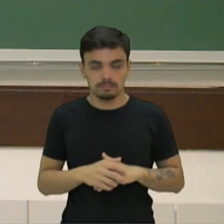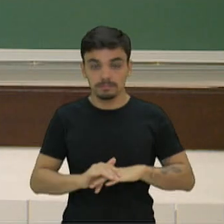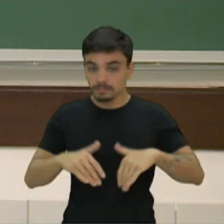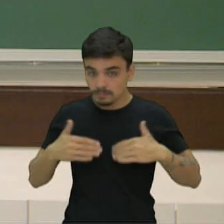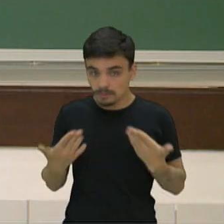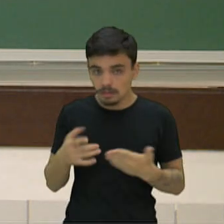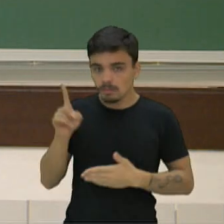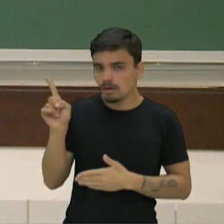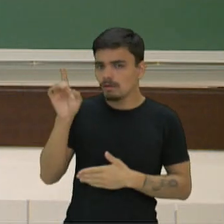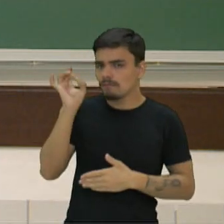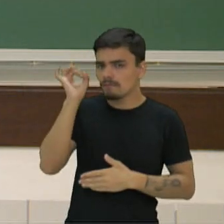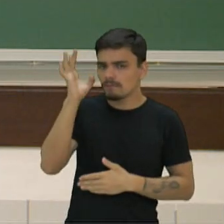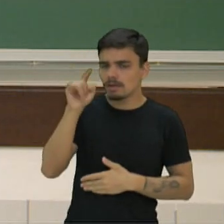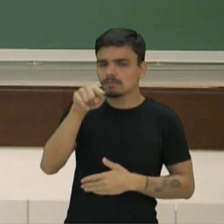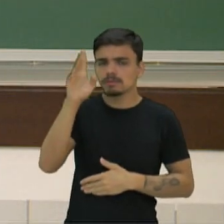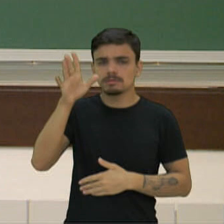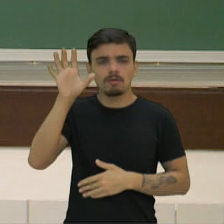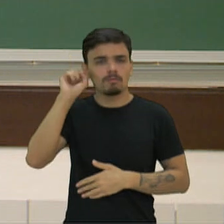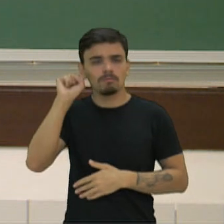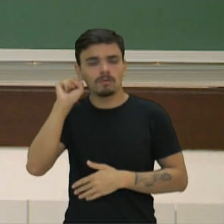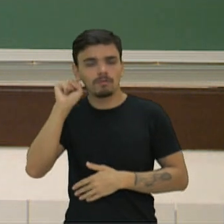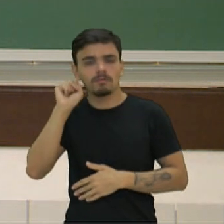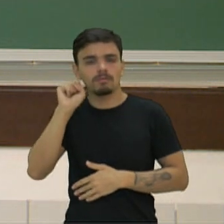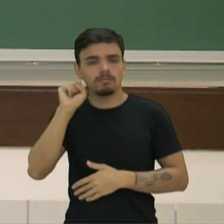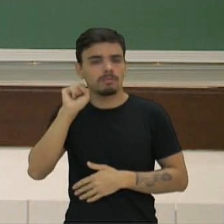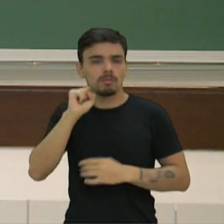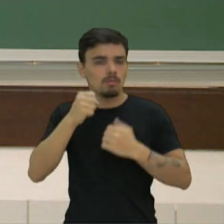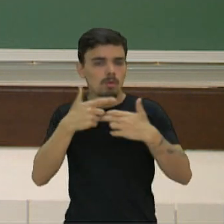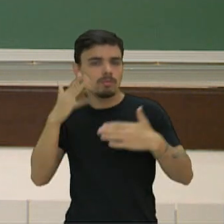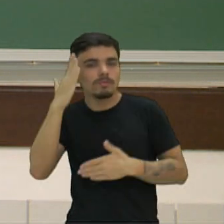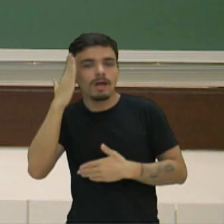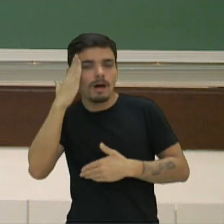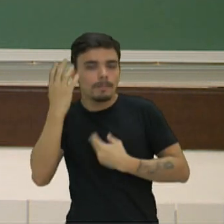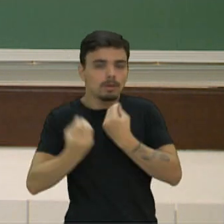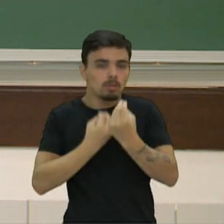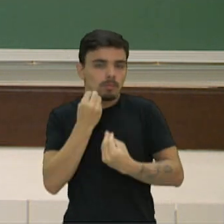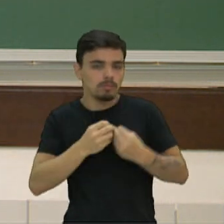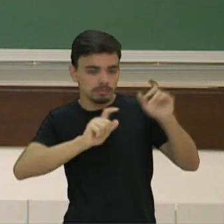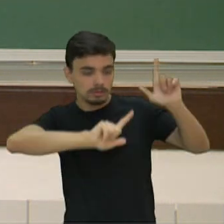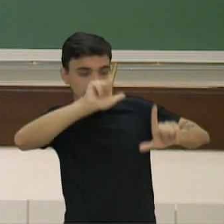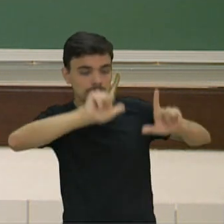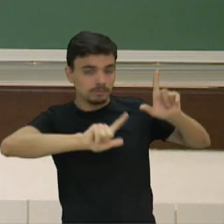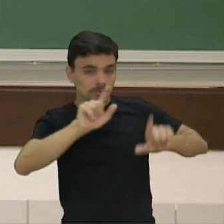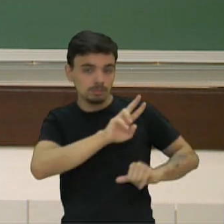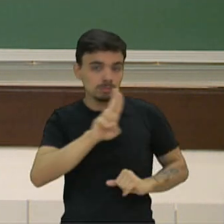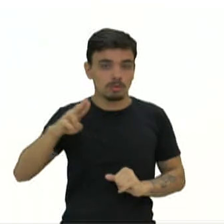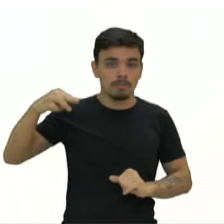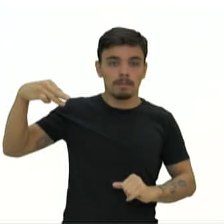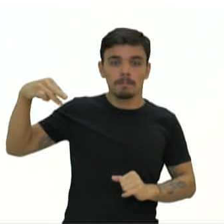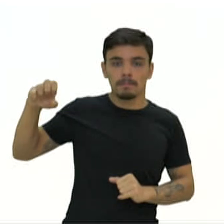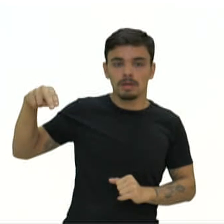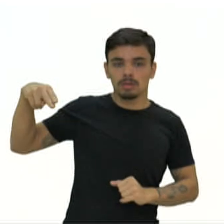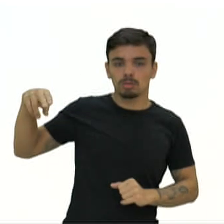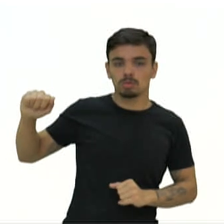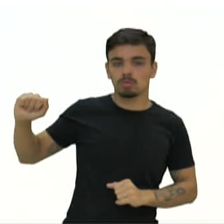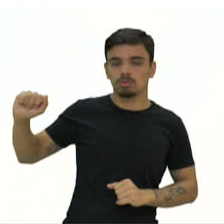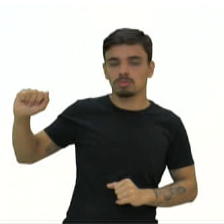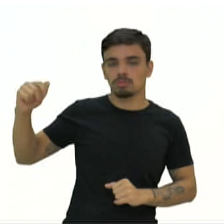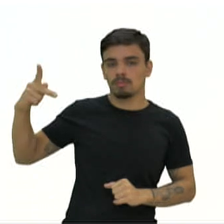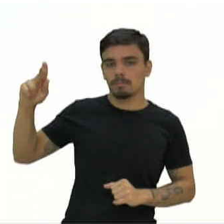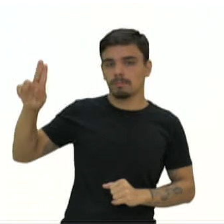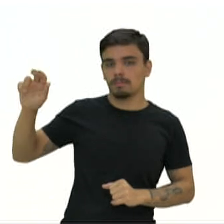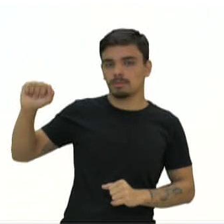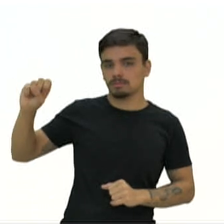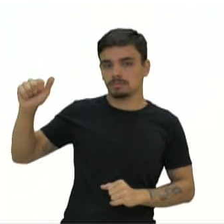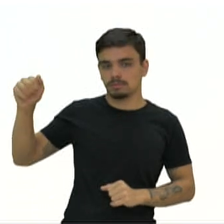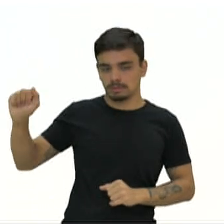Pessoal, isso é fácil, vocês já ouviram falar, né? Televisão e tudo mais, é a chamada menopausa, tá? Que também,